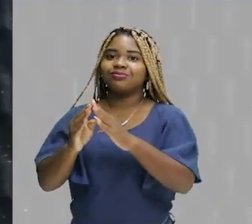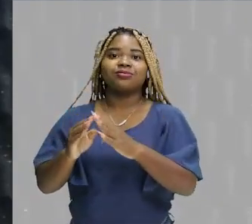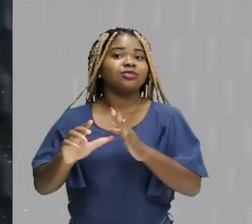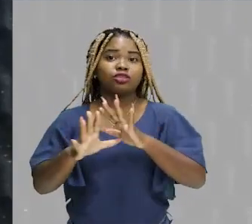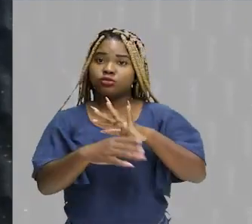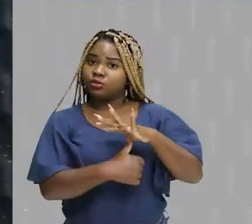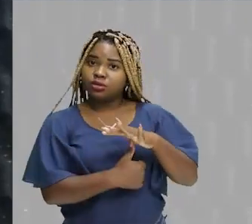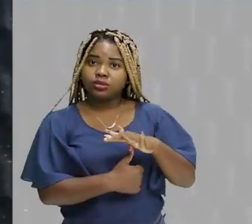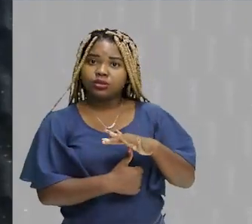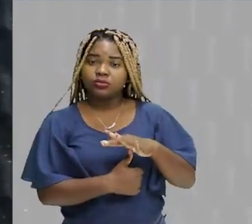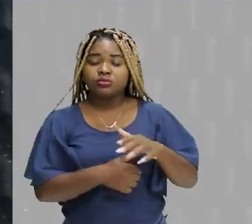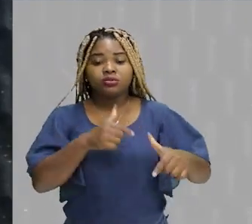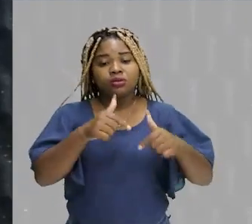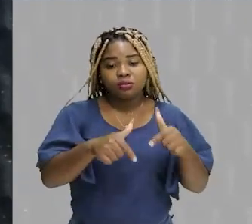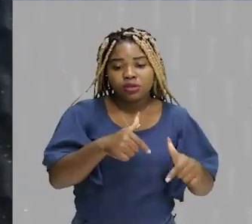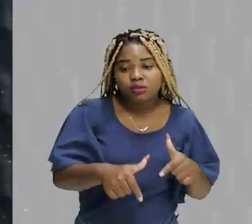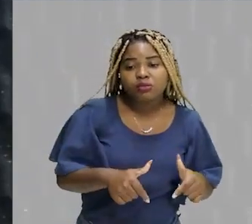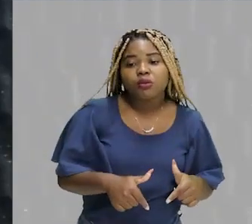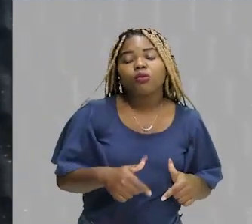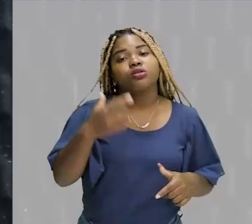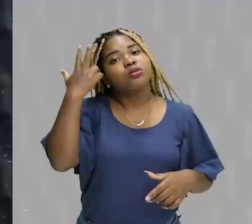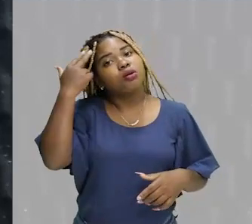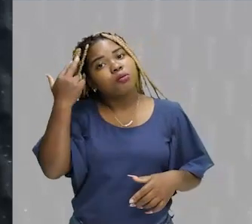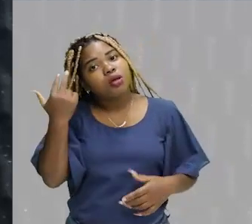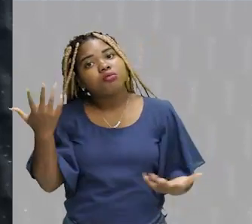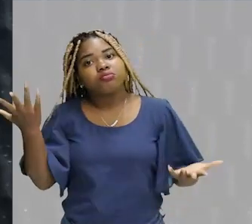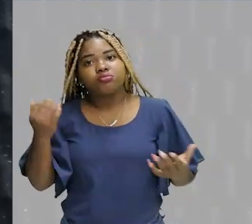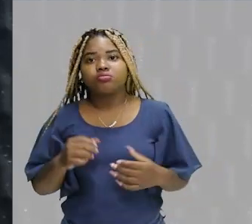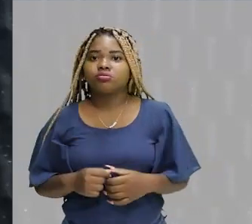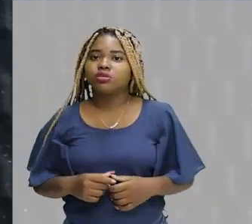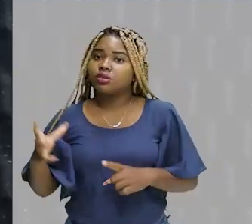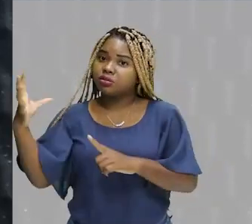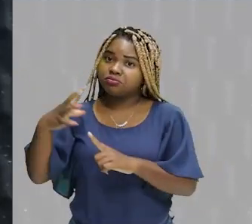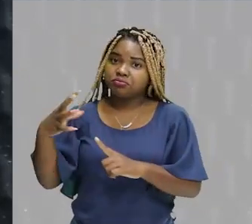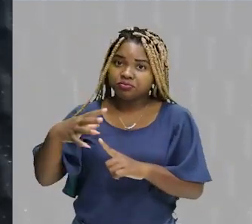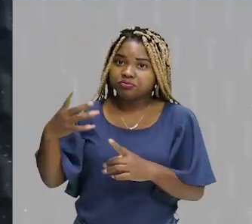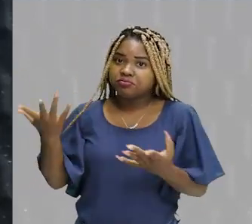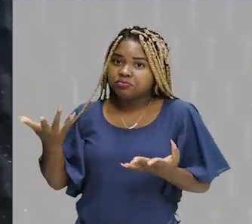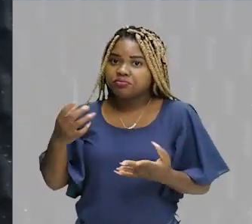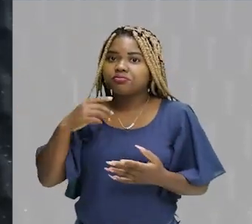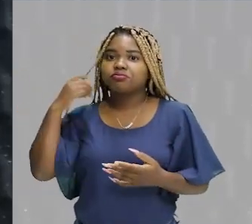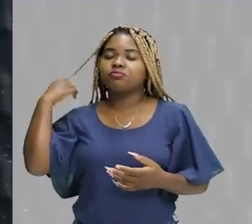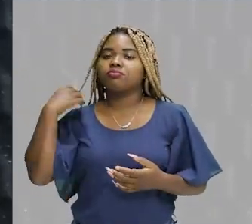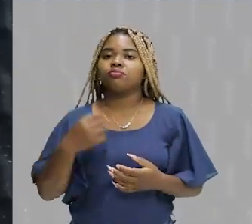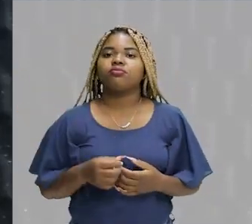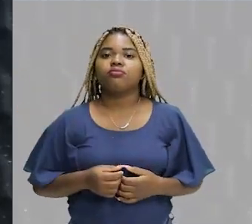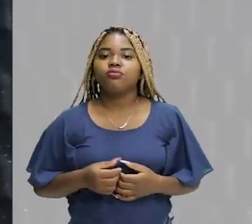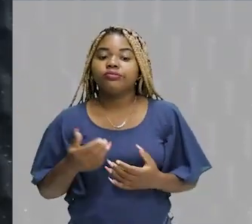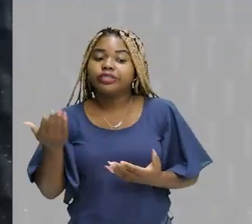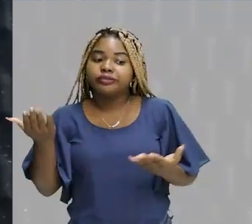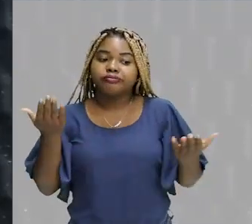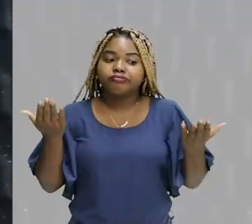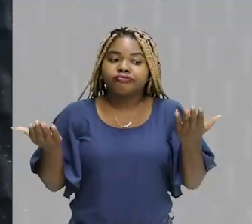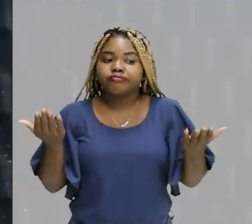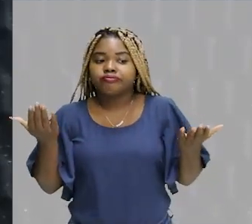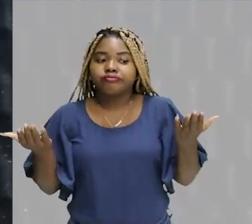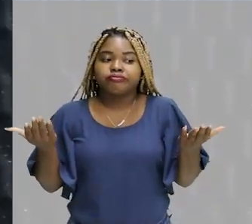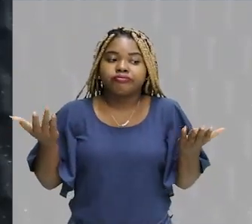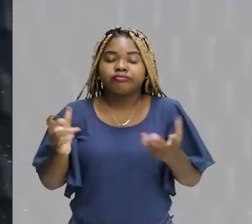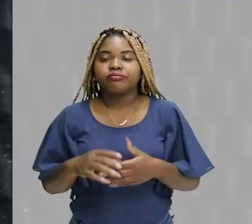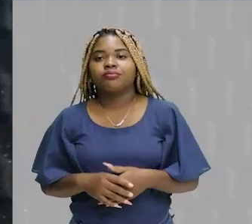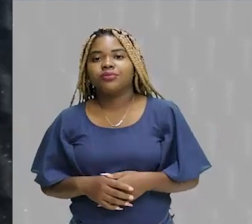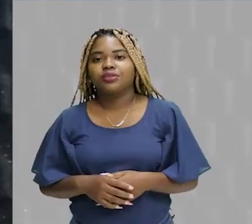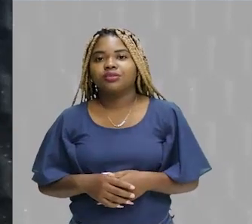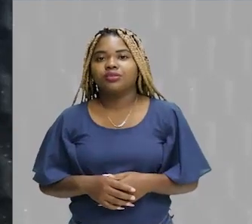pessoas honestas, que não se dedicam a atividades que são ilegais ou ilícitas. E aí isso já meio que neutraliza